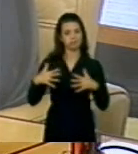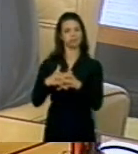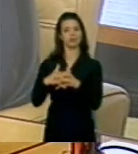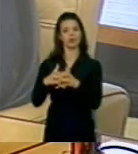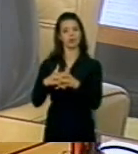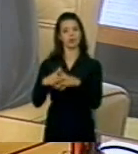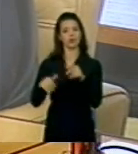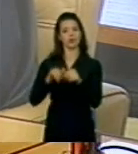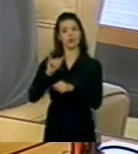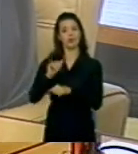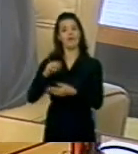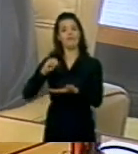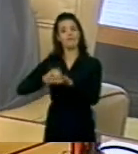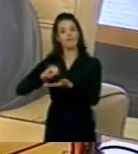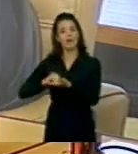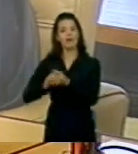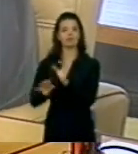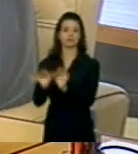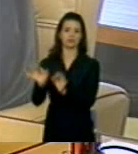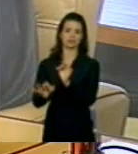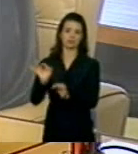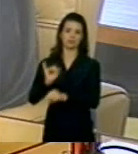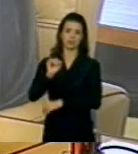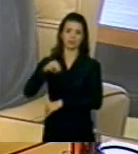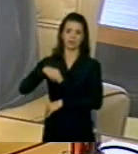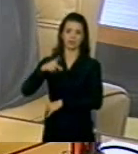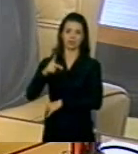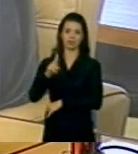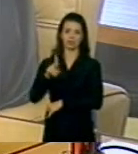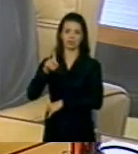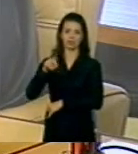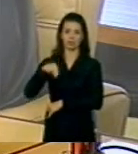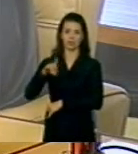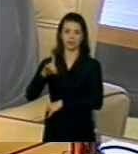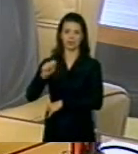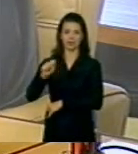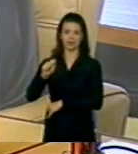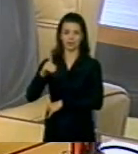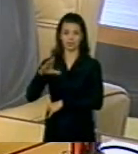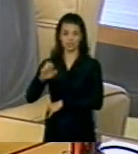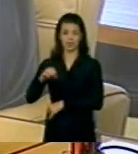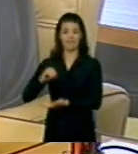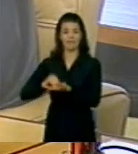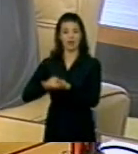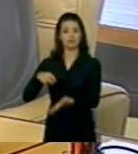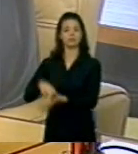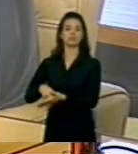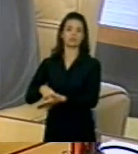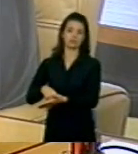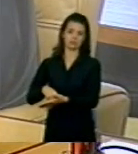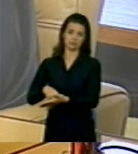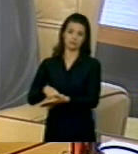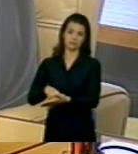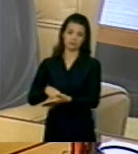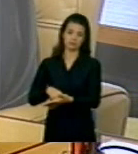com impunidade ou a possibilidade de vir a sê-lo. Afinal, a imunidade é uma garantia, porque a República